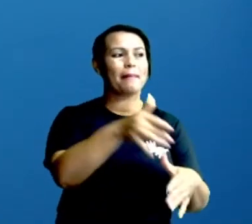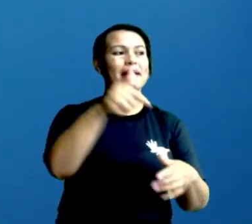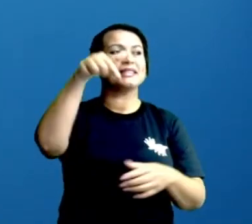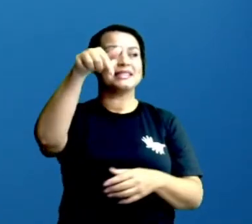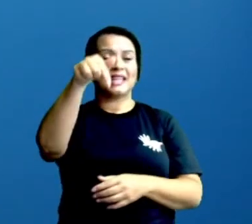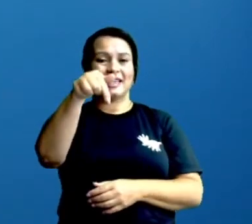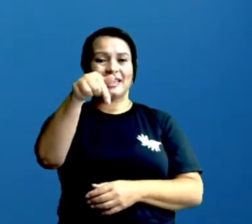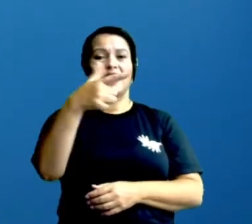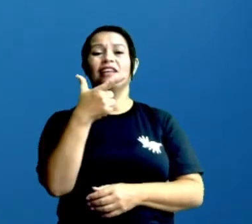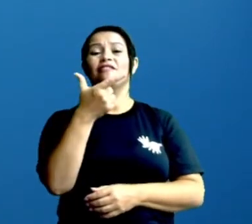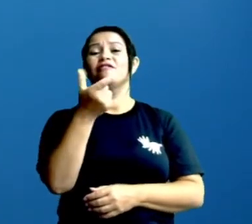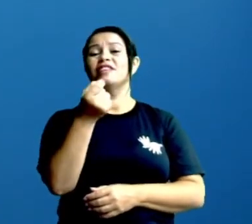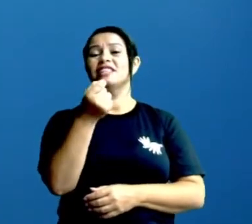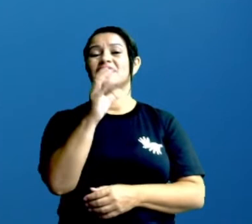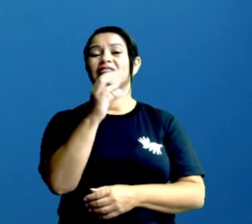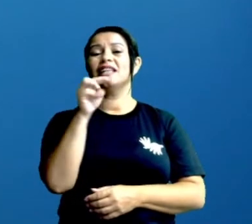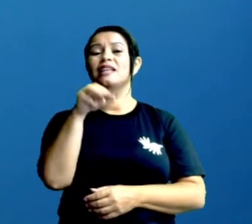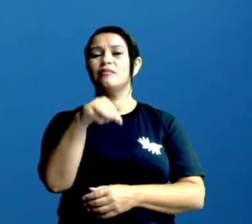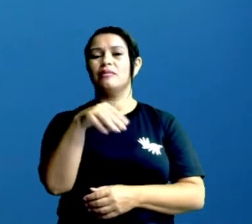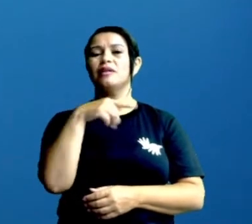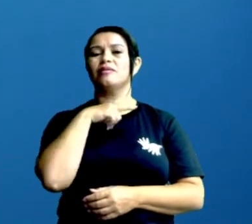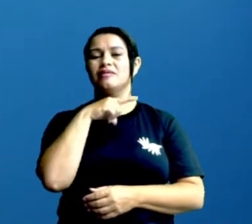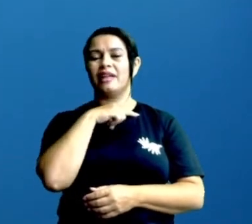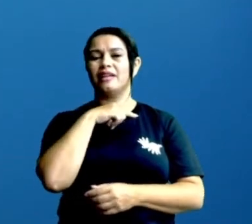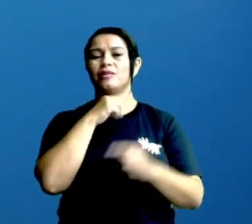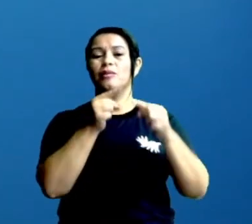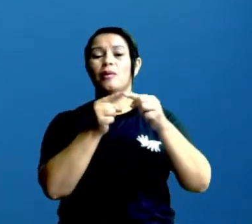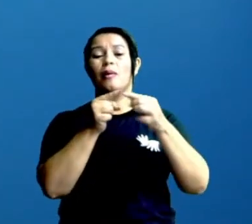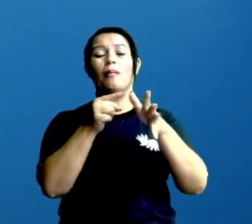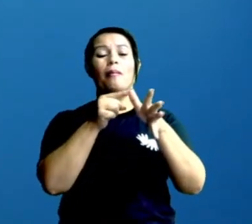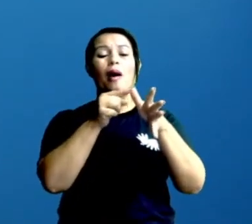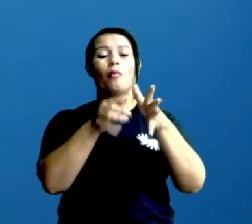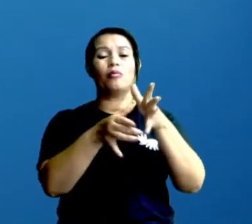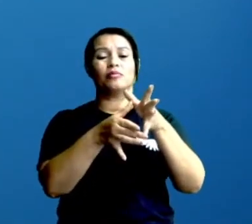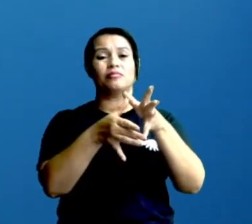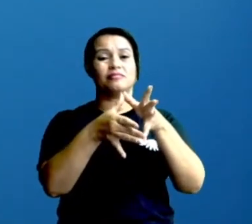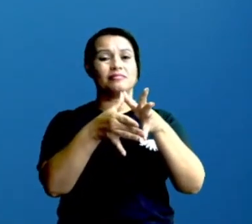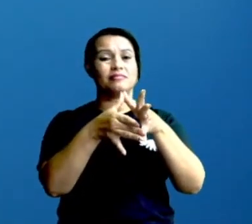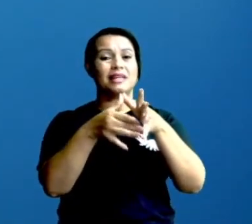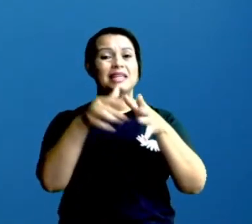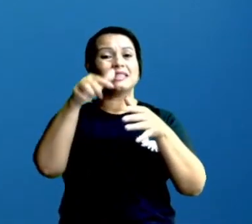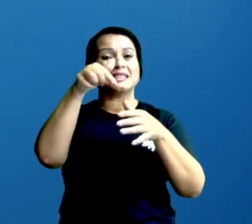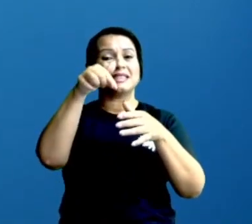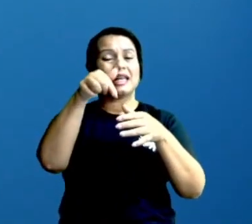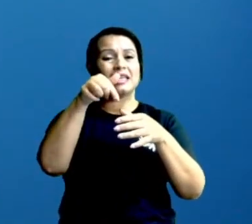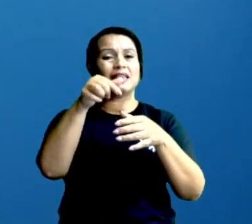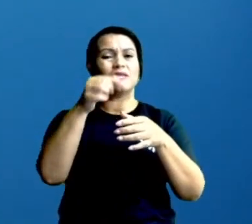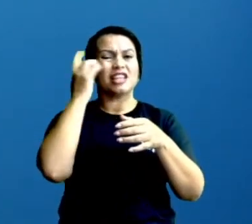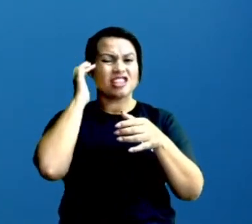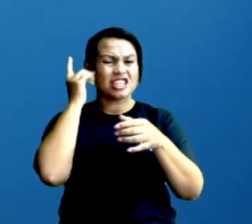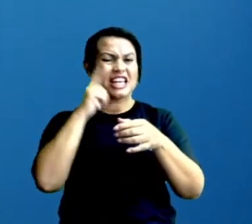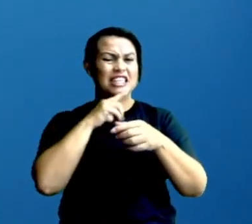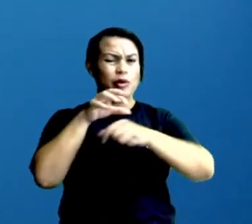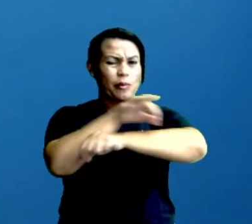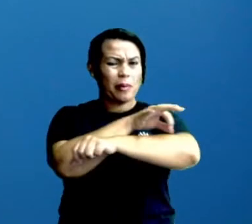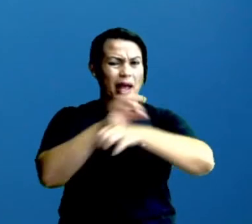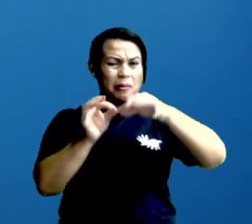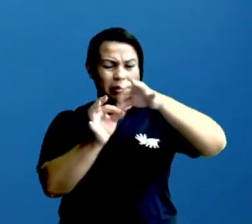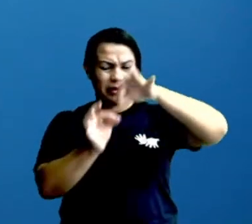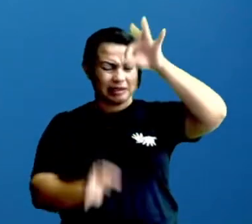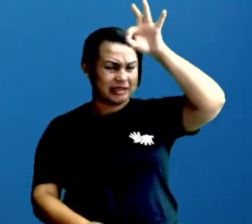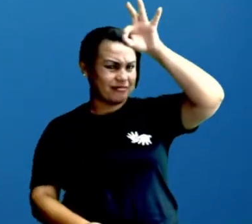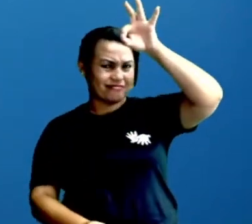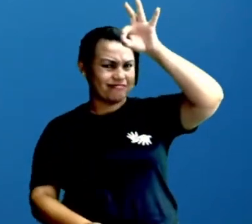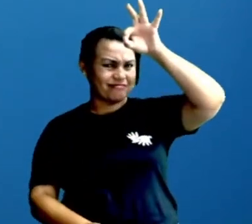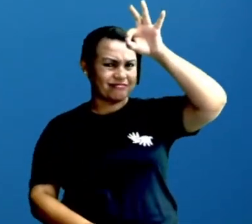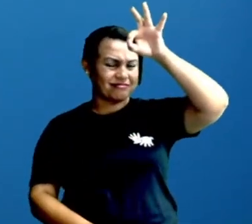são 7 palmos realmente abaixo da terra. É uma medida. Eles não estão lá com a reguinha medindo, não. Tá? Outro